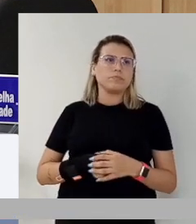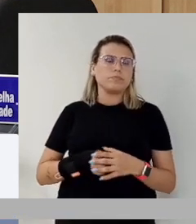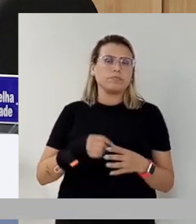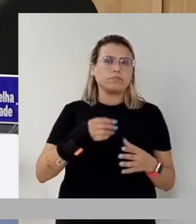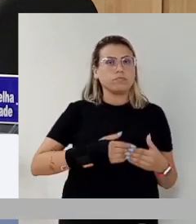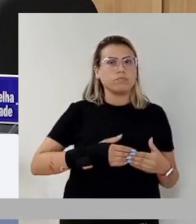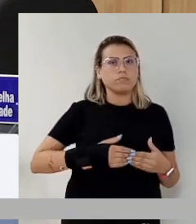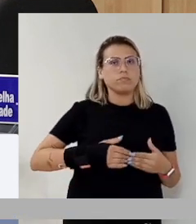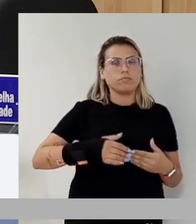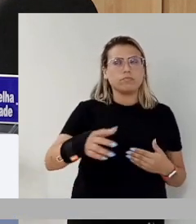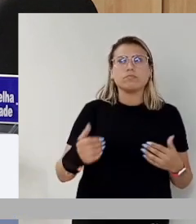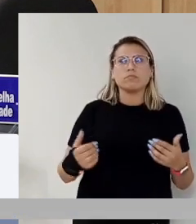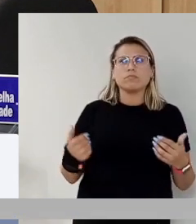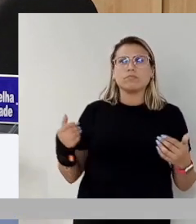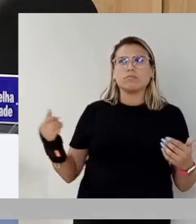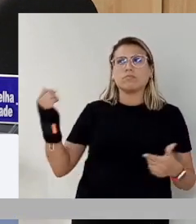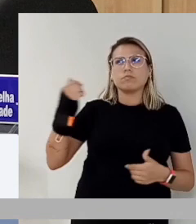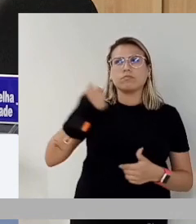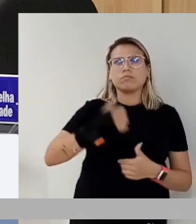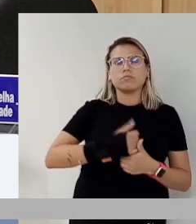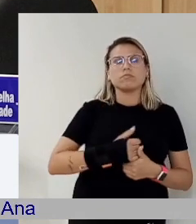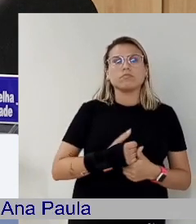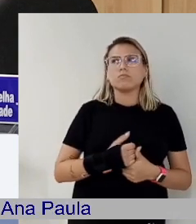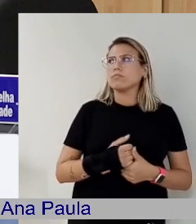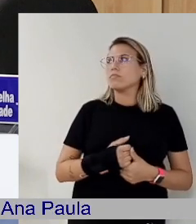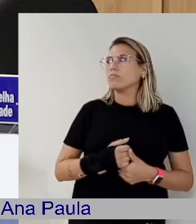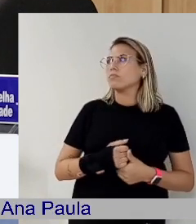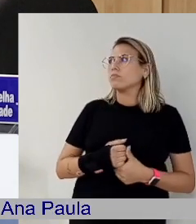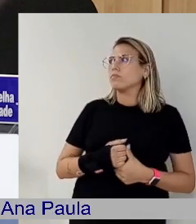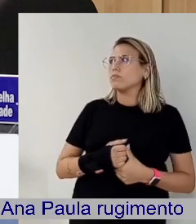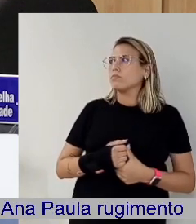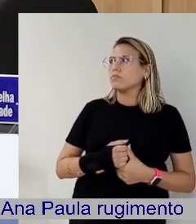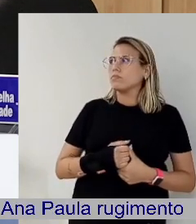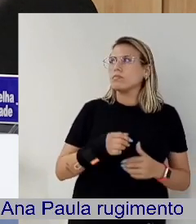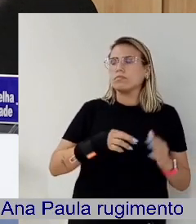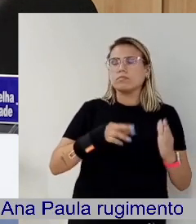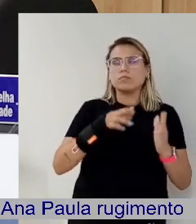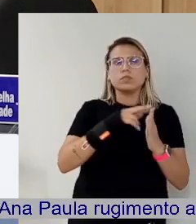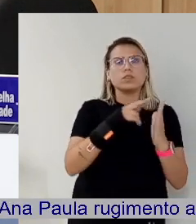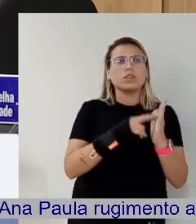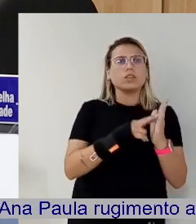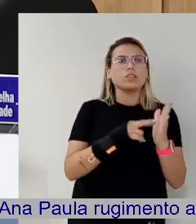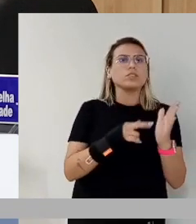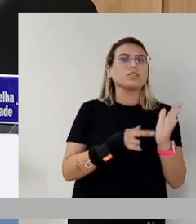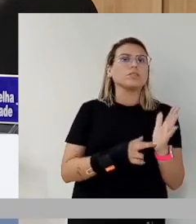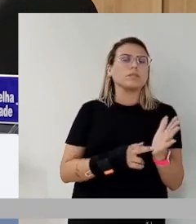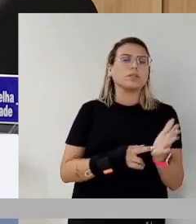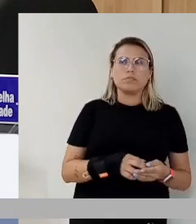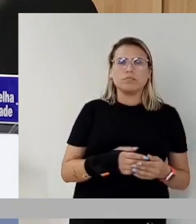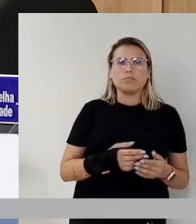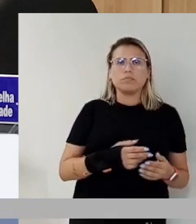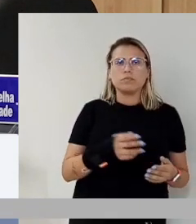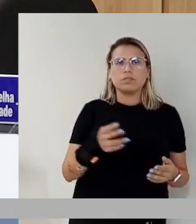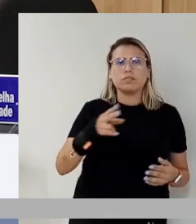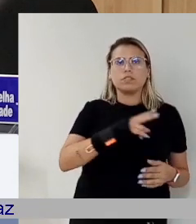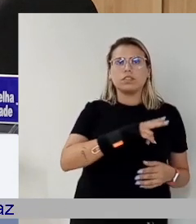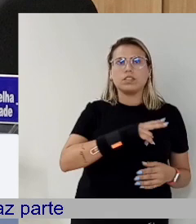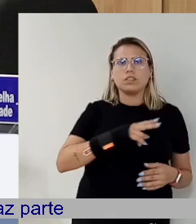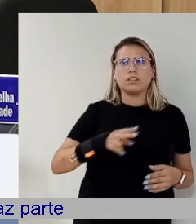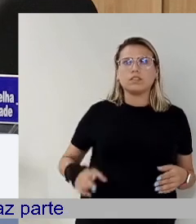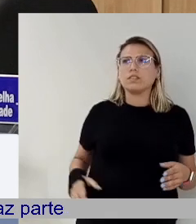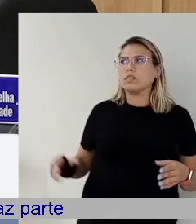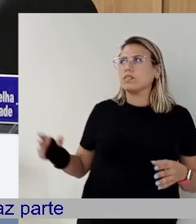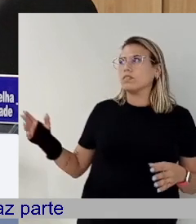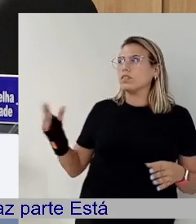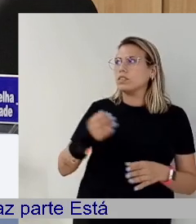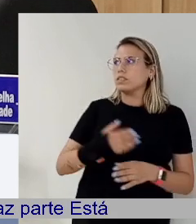substituição né Dr Ana Paula do Regimento a vereadora Kleina Como já é vereadora faz parte